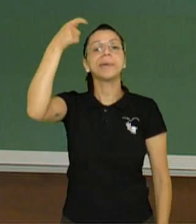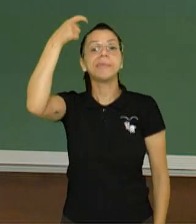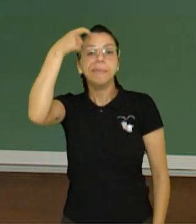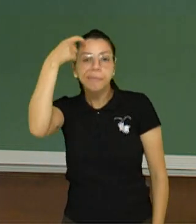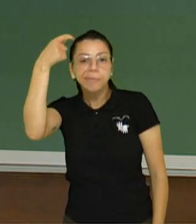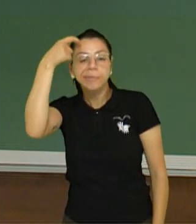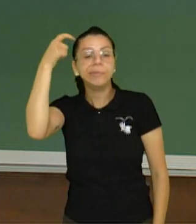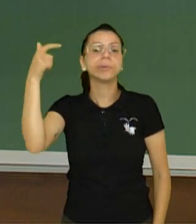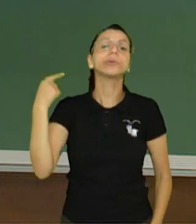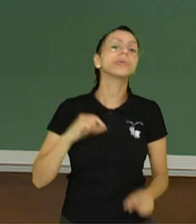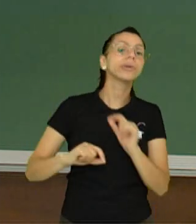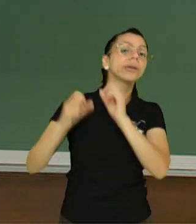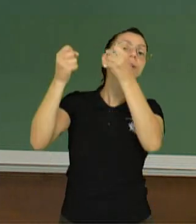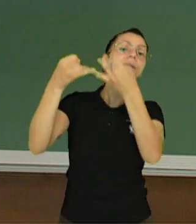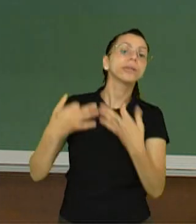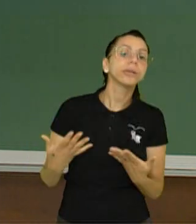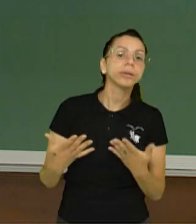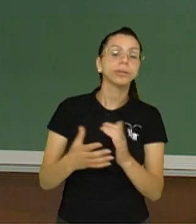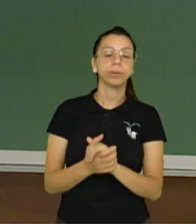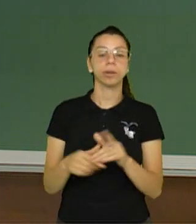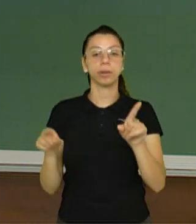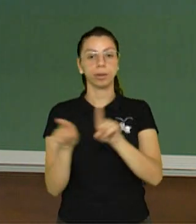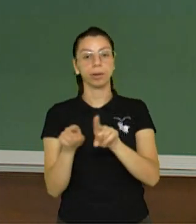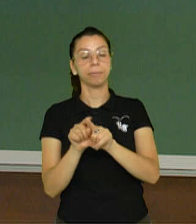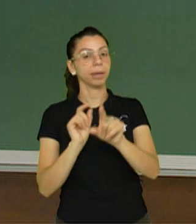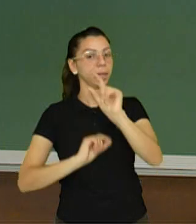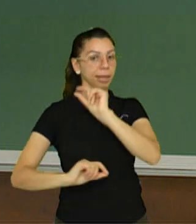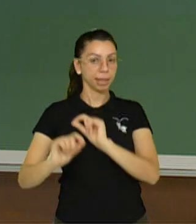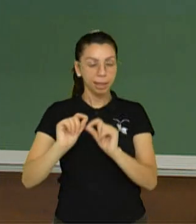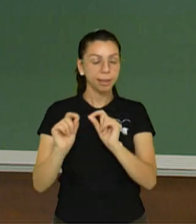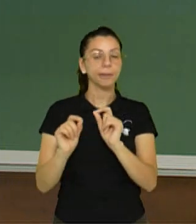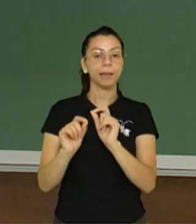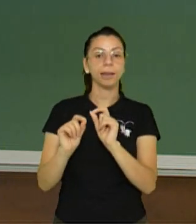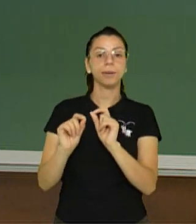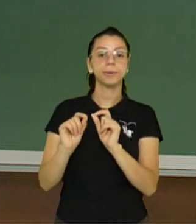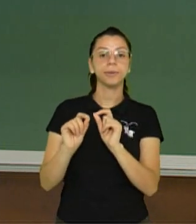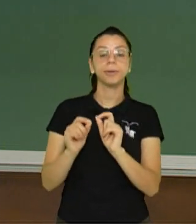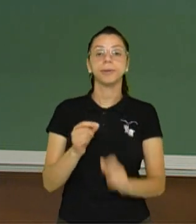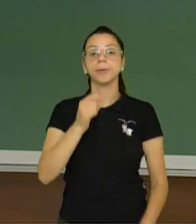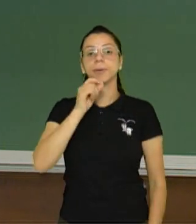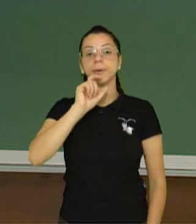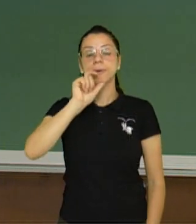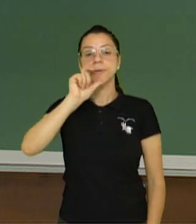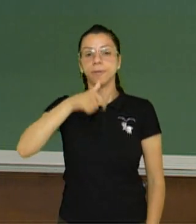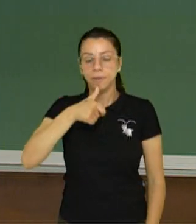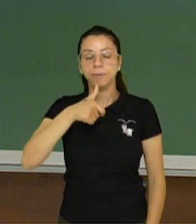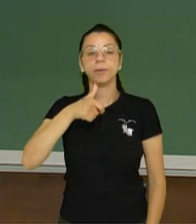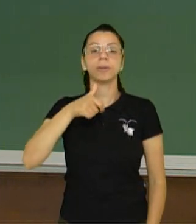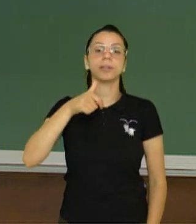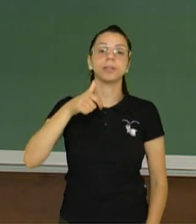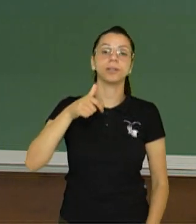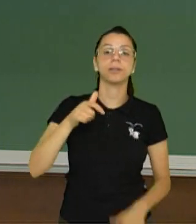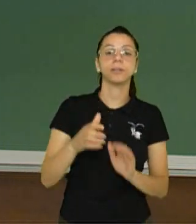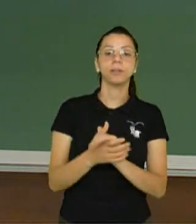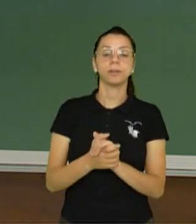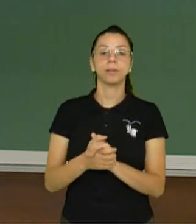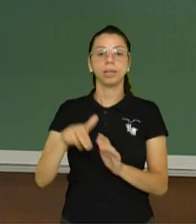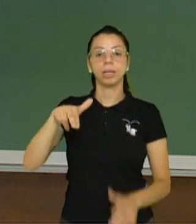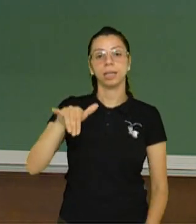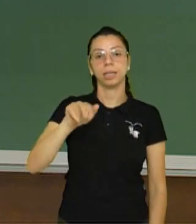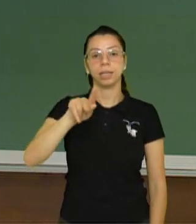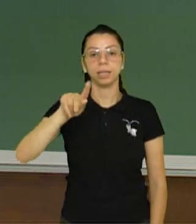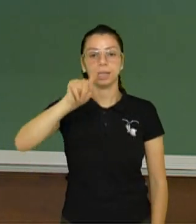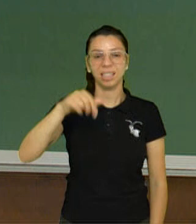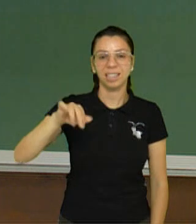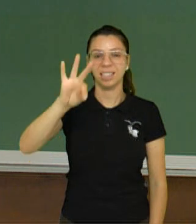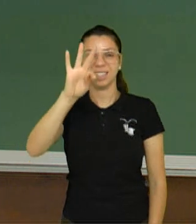vínculo com as filosofias de Nietzsche e Freud, que disseram que antes do conhecimento racional existe uma base